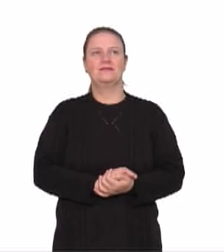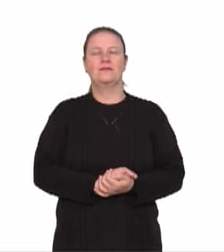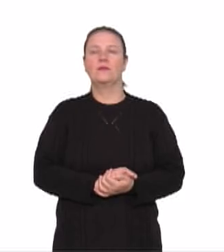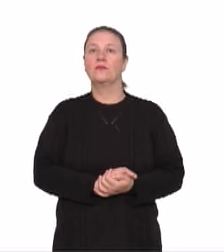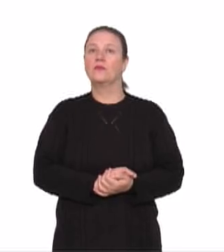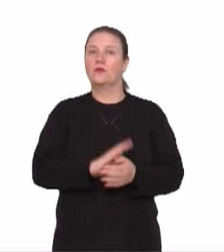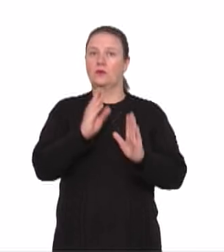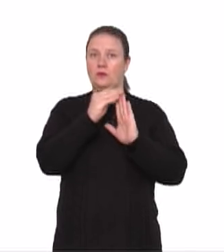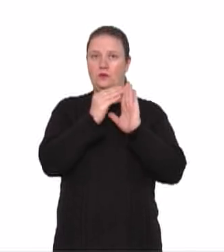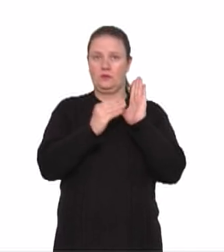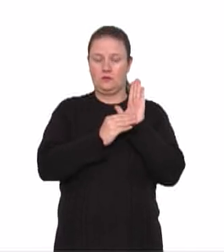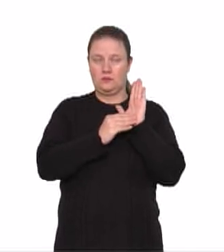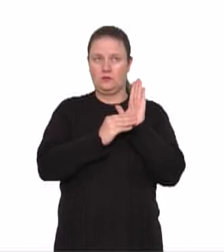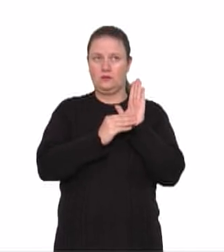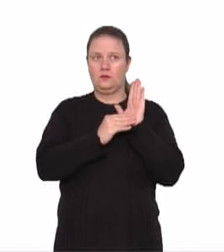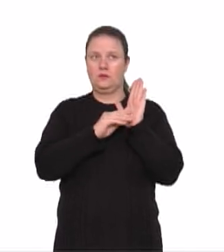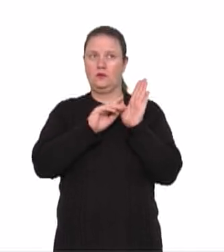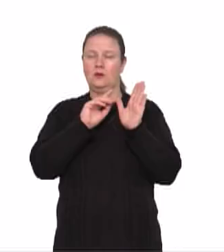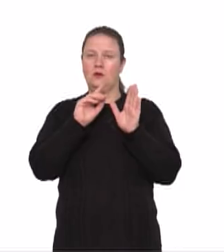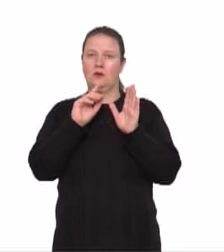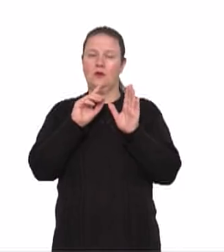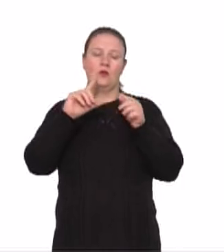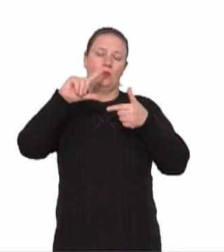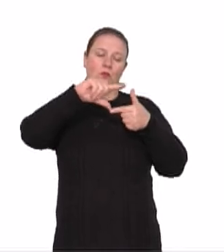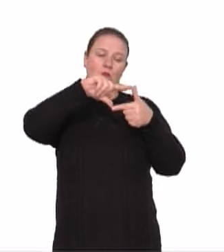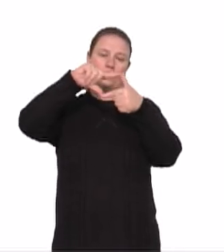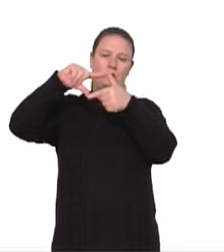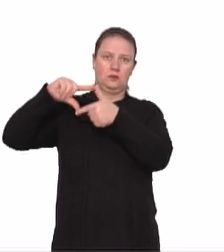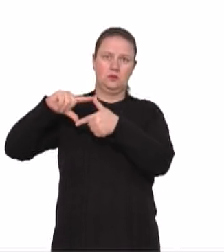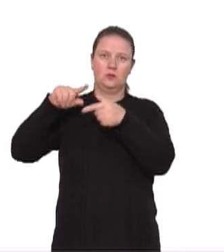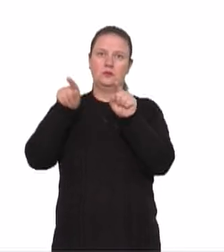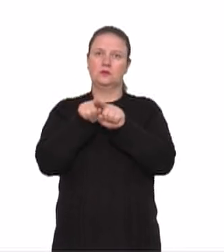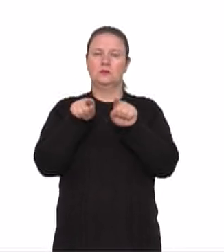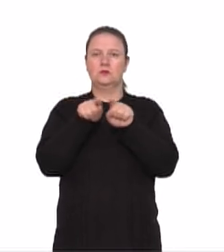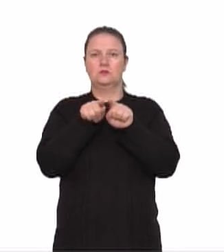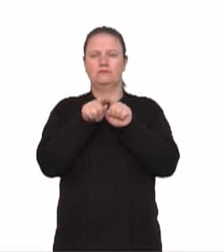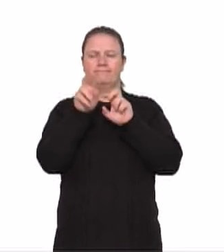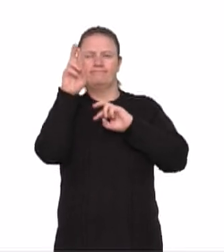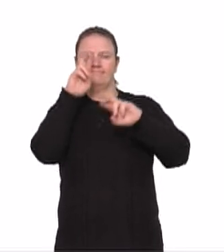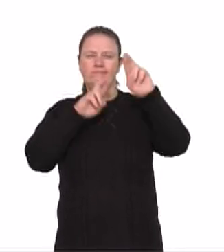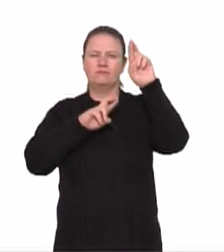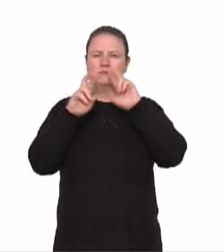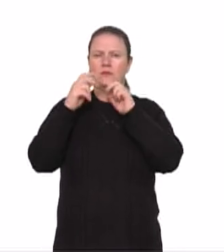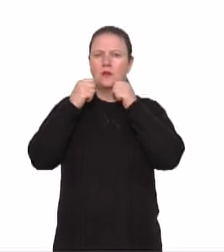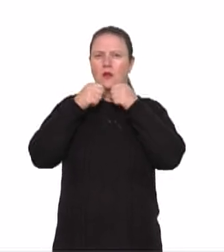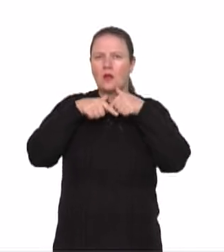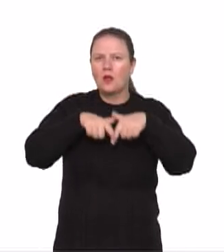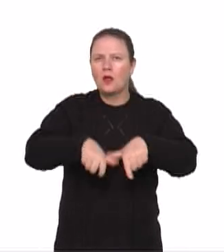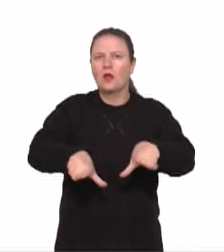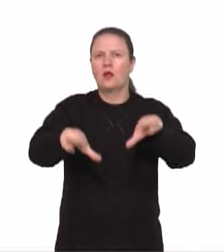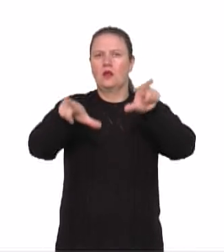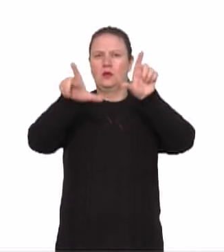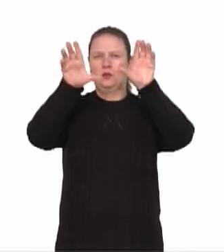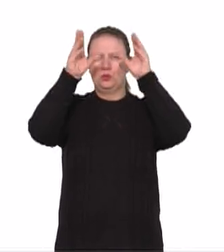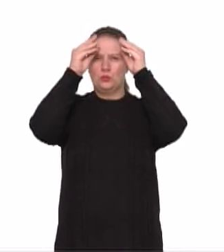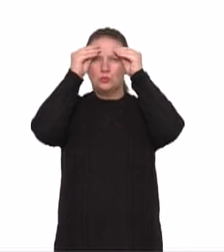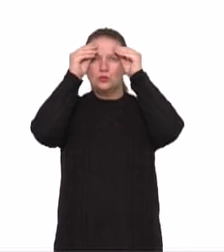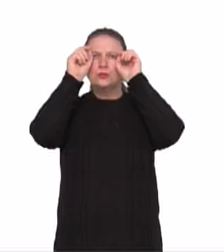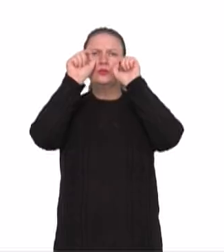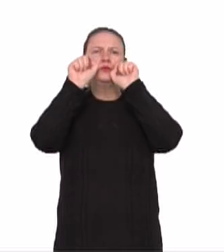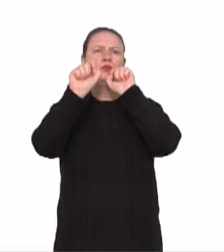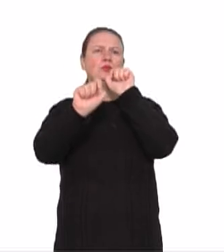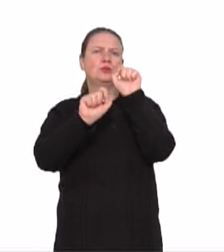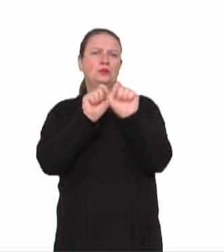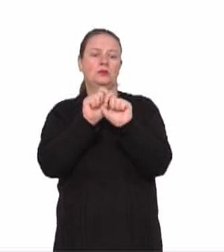Então, os conteúdos serão charge e a gente vai fazer também uma análise linguística da linguagem verbal e